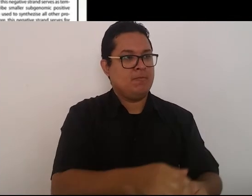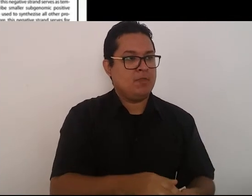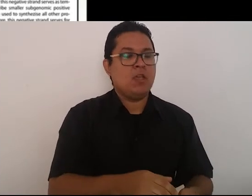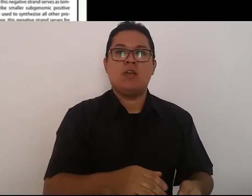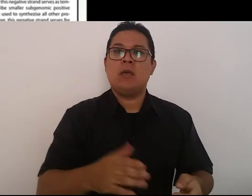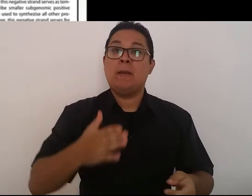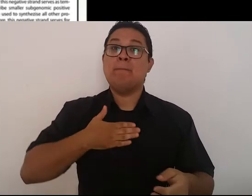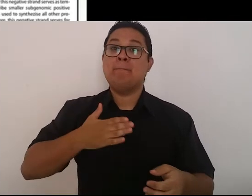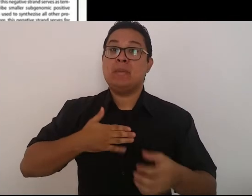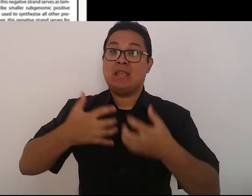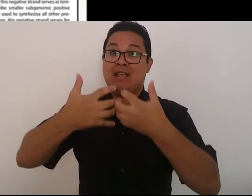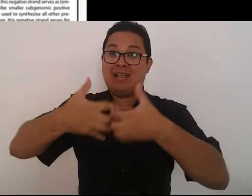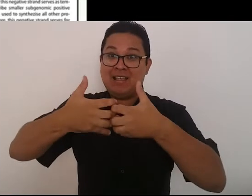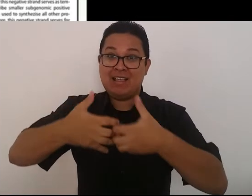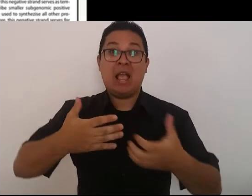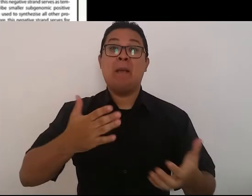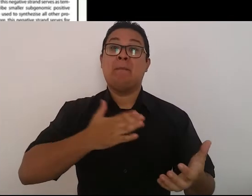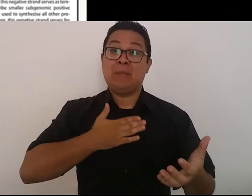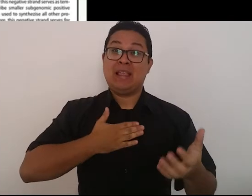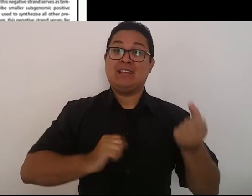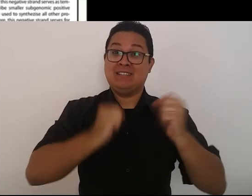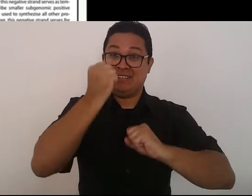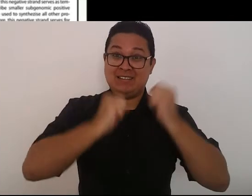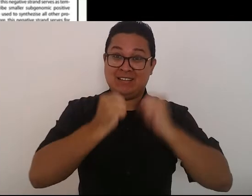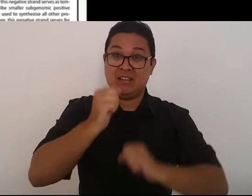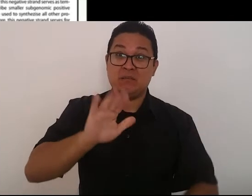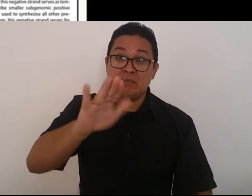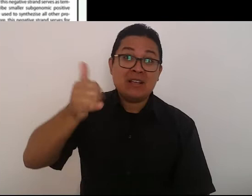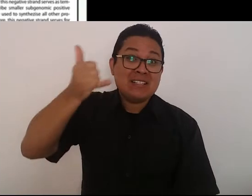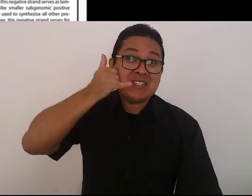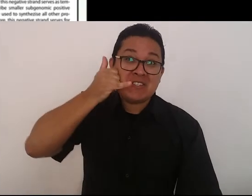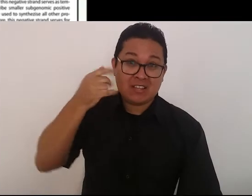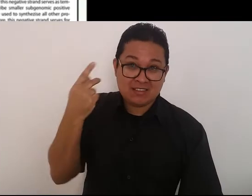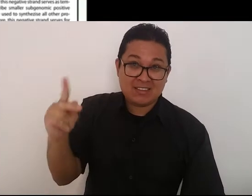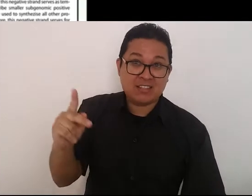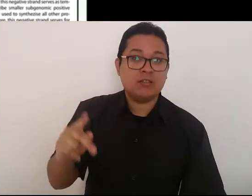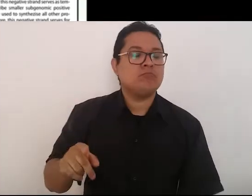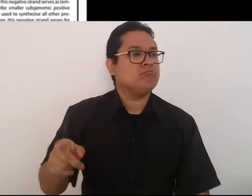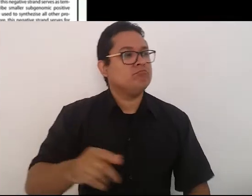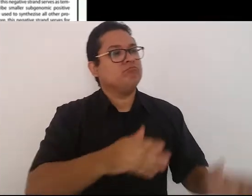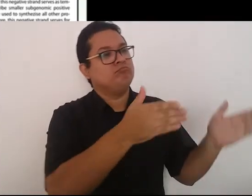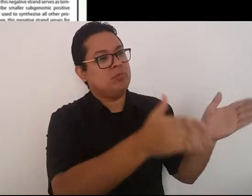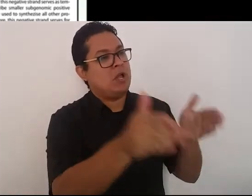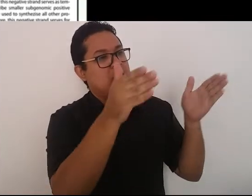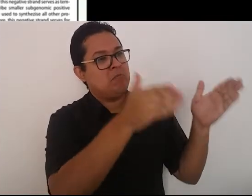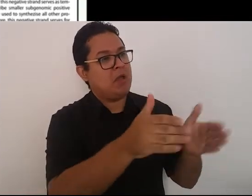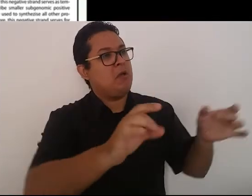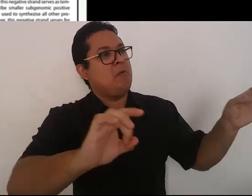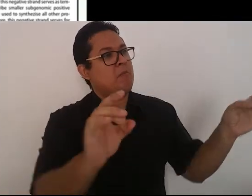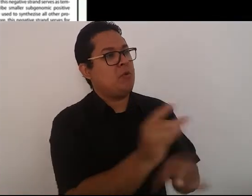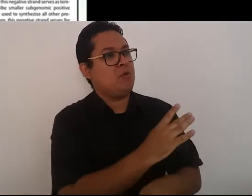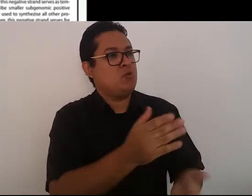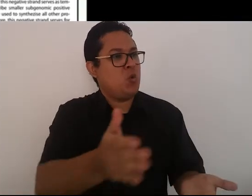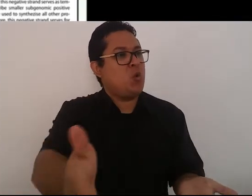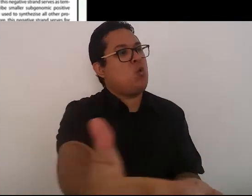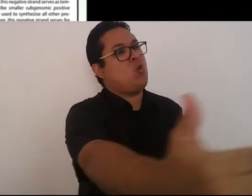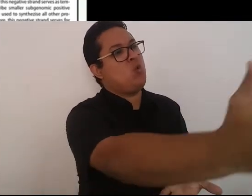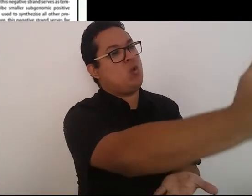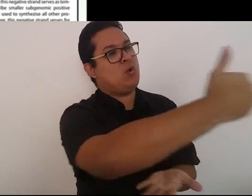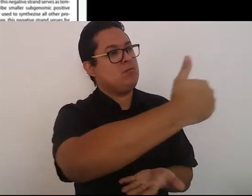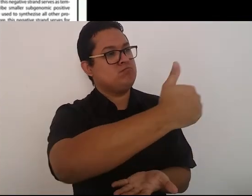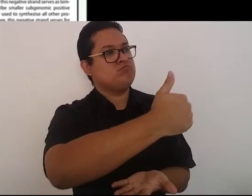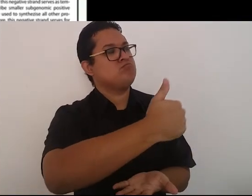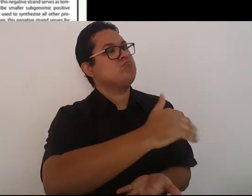usa toda a sua estrutura para produzir um celular dele. É isso que o vírus faz. Ele entra na sua